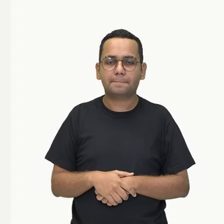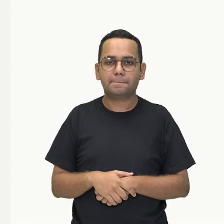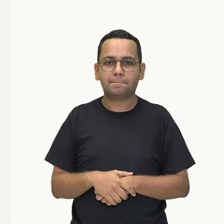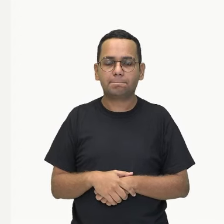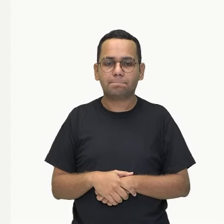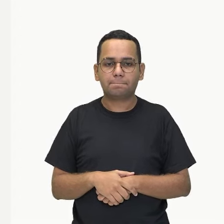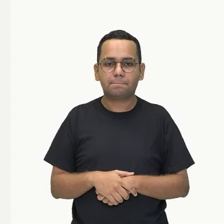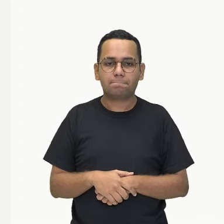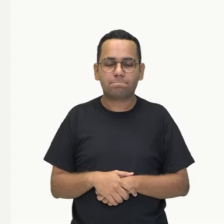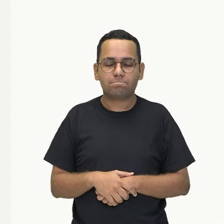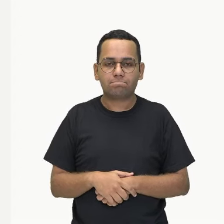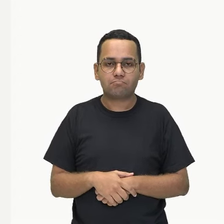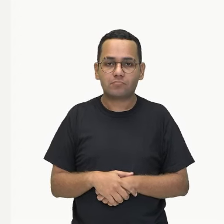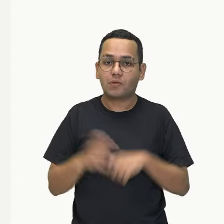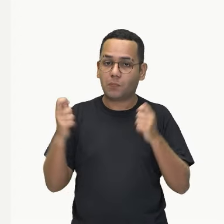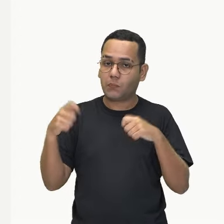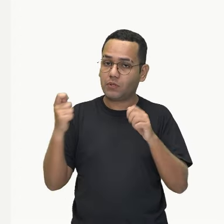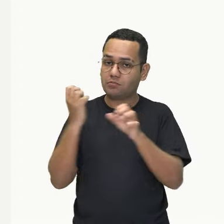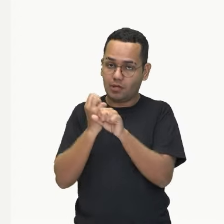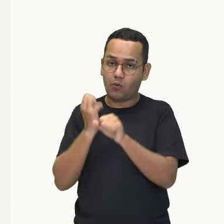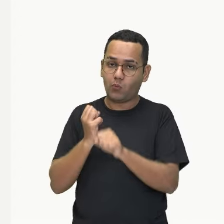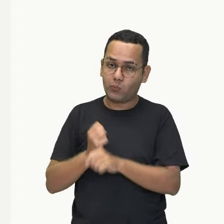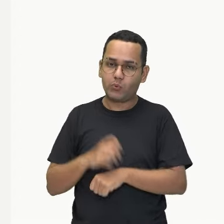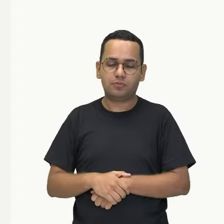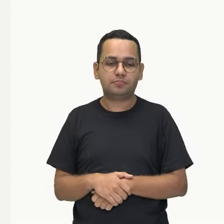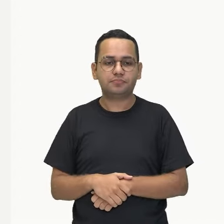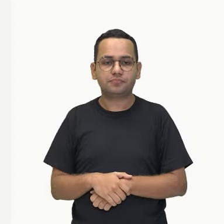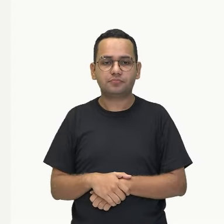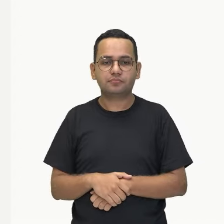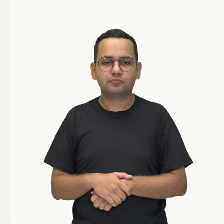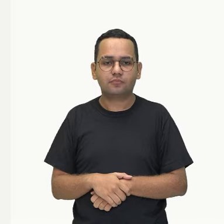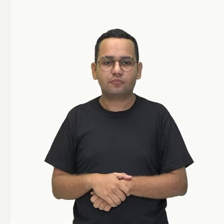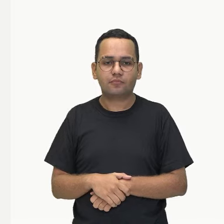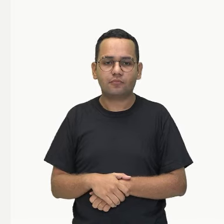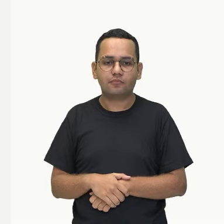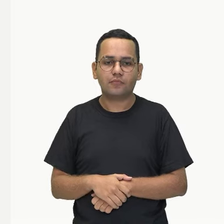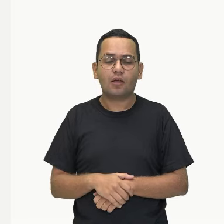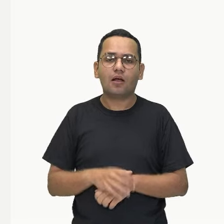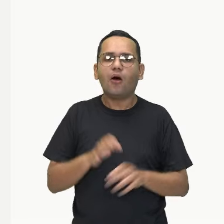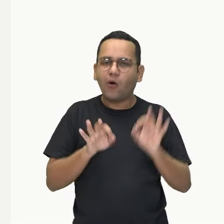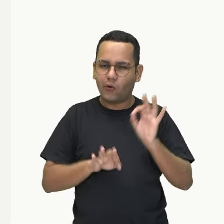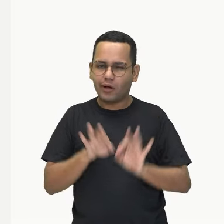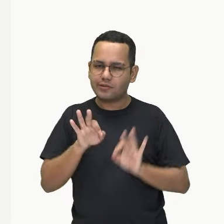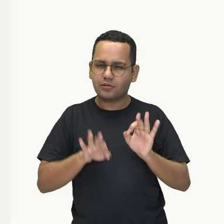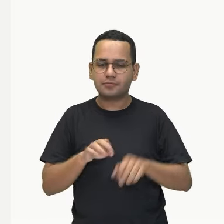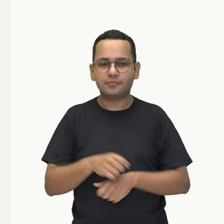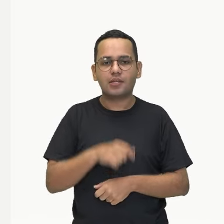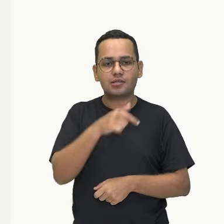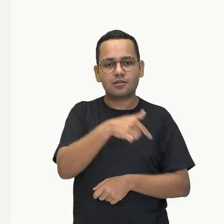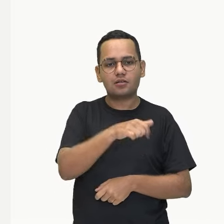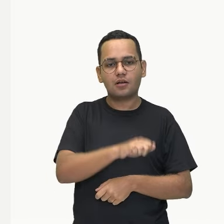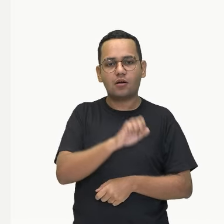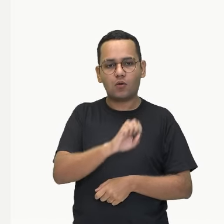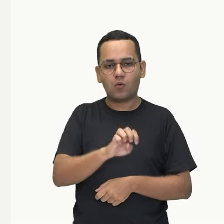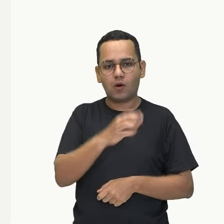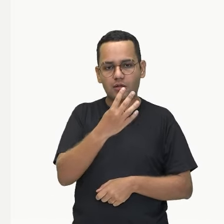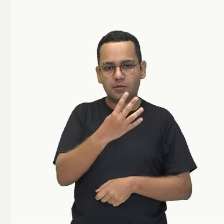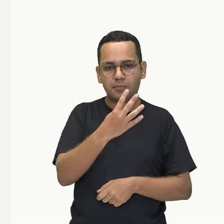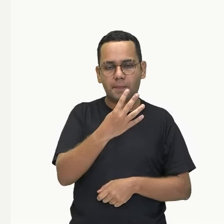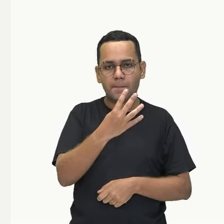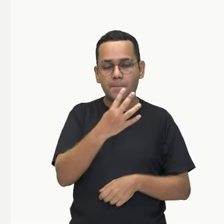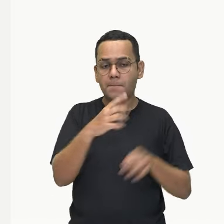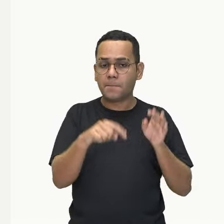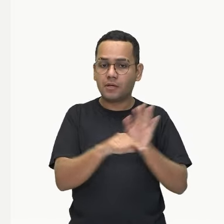eles são semelhantes, eu vou deixar um próximo ao outro. Então, 7a elevado à